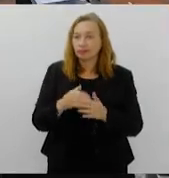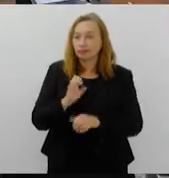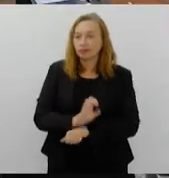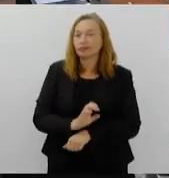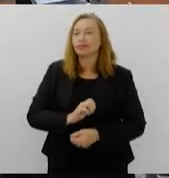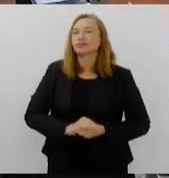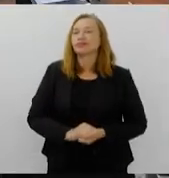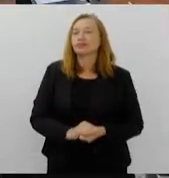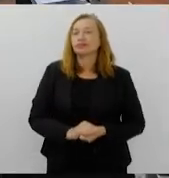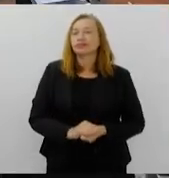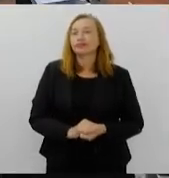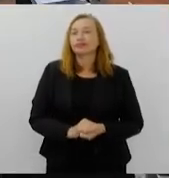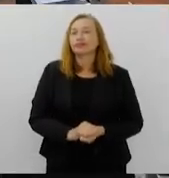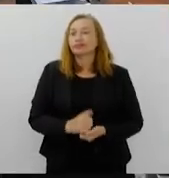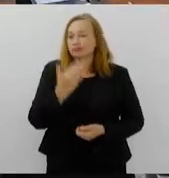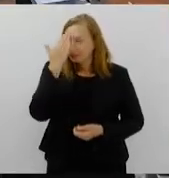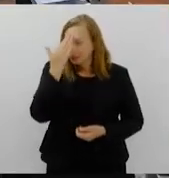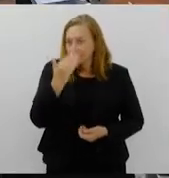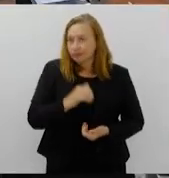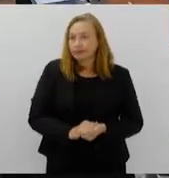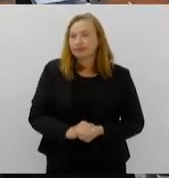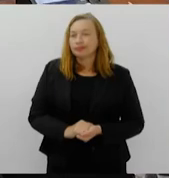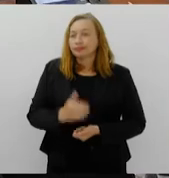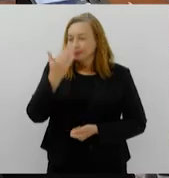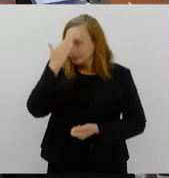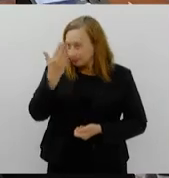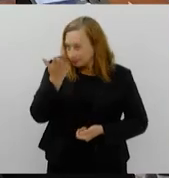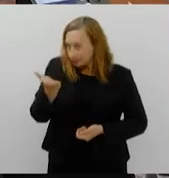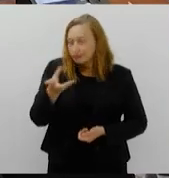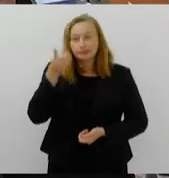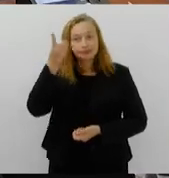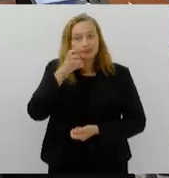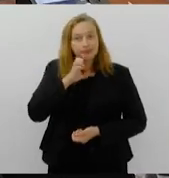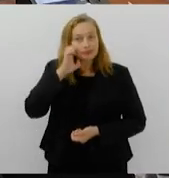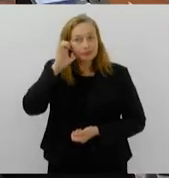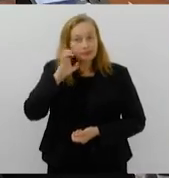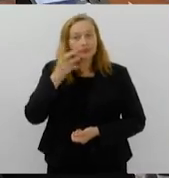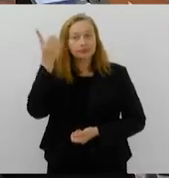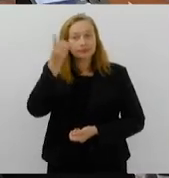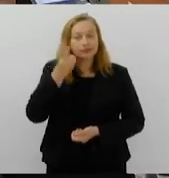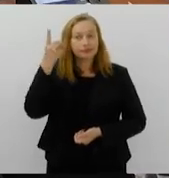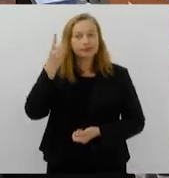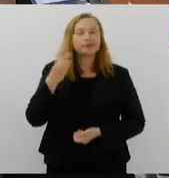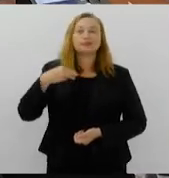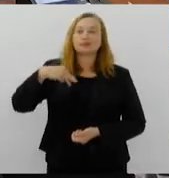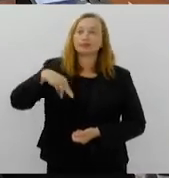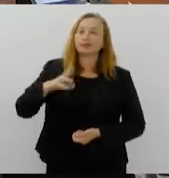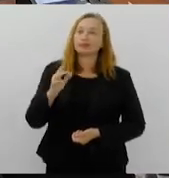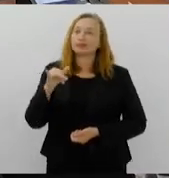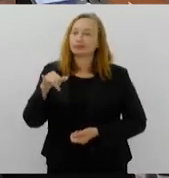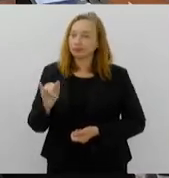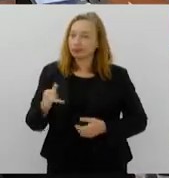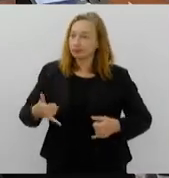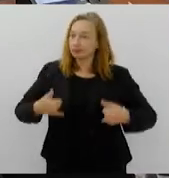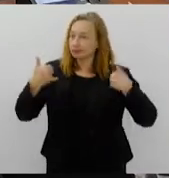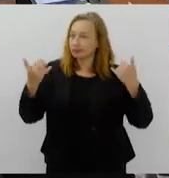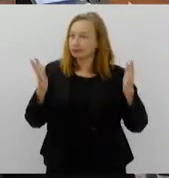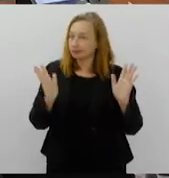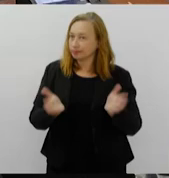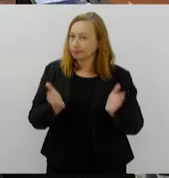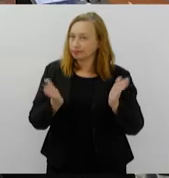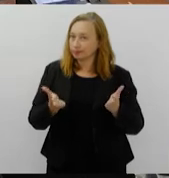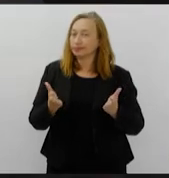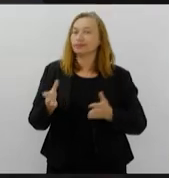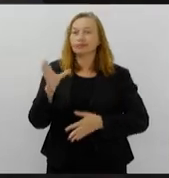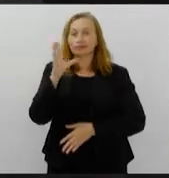novo. Obrigado. Presidente. A você, deputada Élica. Deputado Munir, aniversariante no fim de